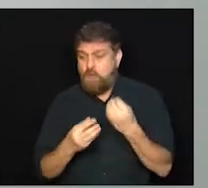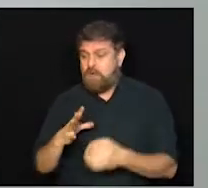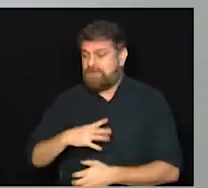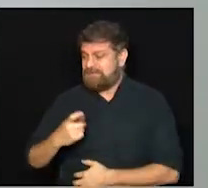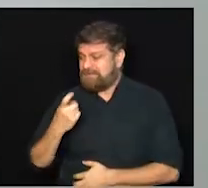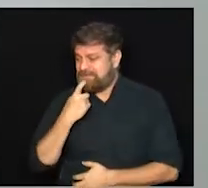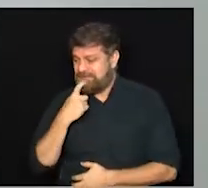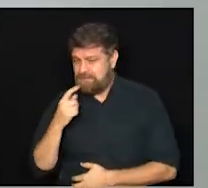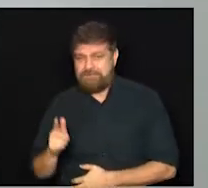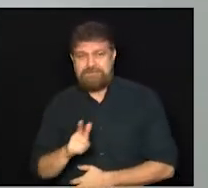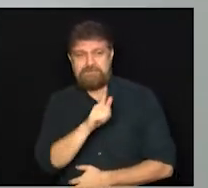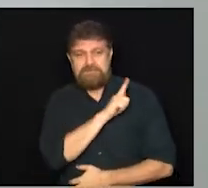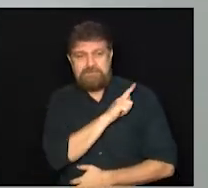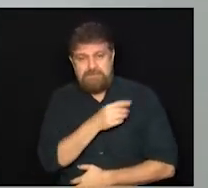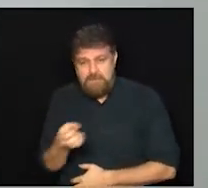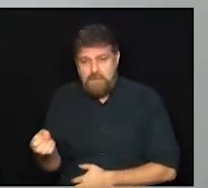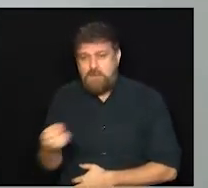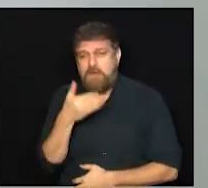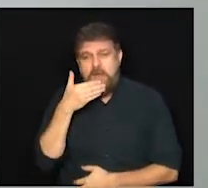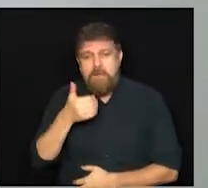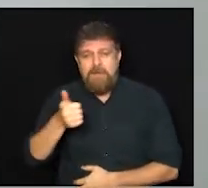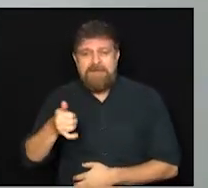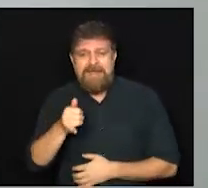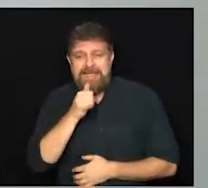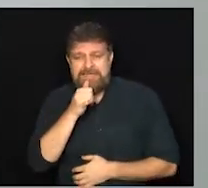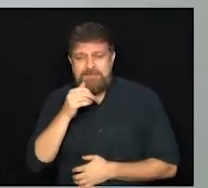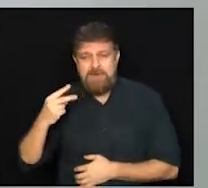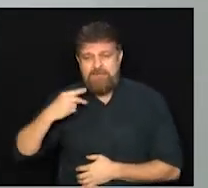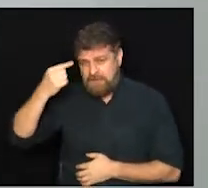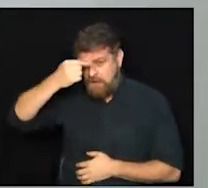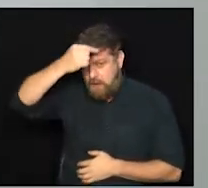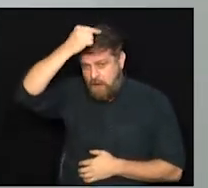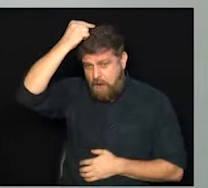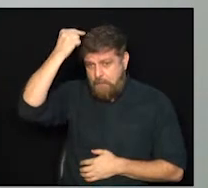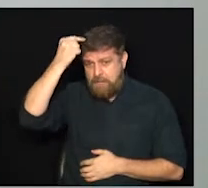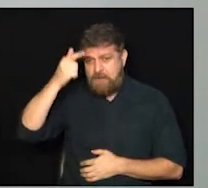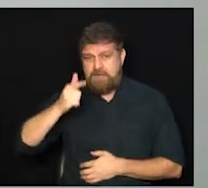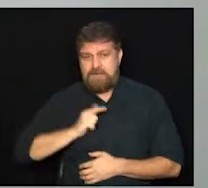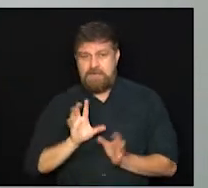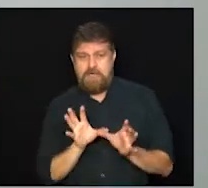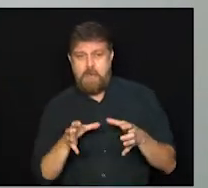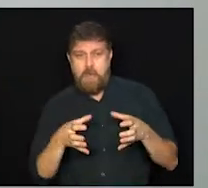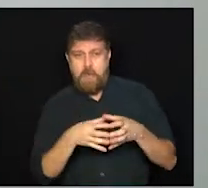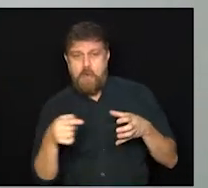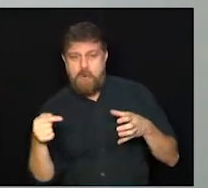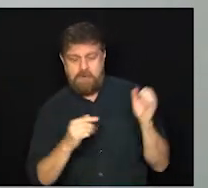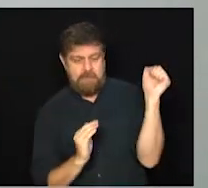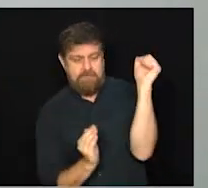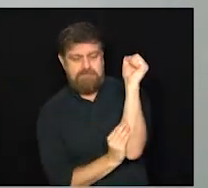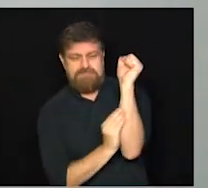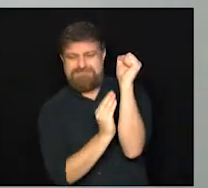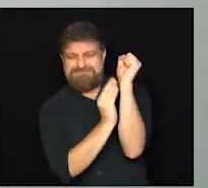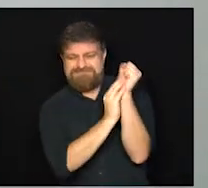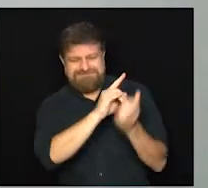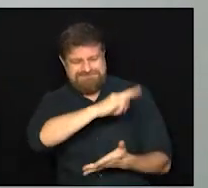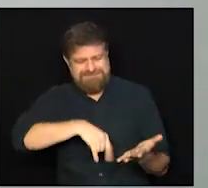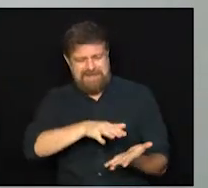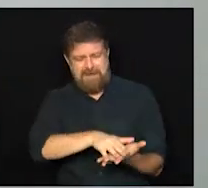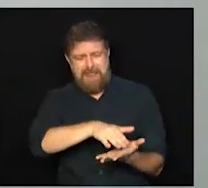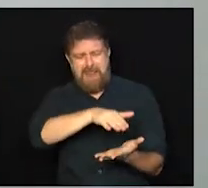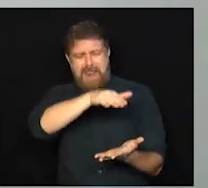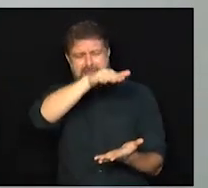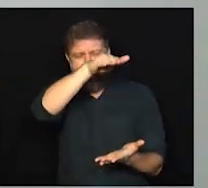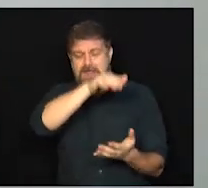nova gestão possa melhorar. Por exemplo, o vereador Paulo Gaspar está com a comissão da desburocratização. Se você